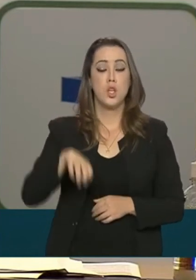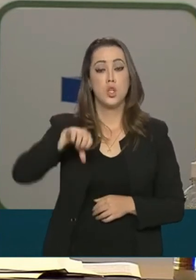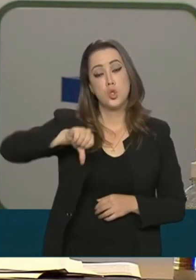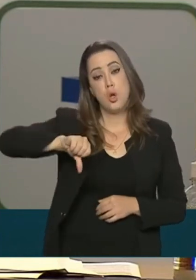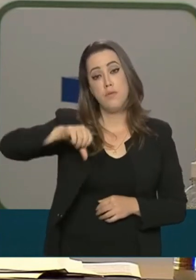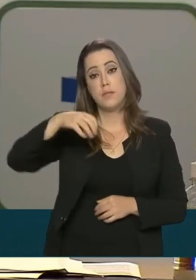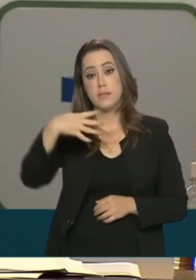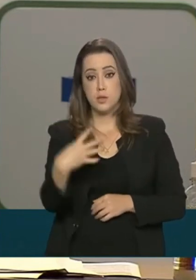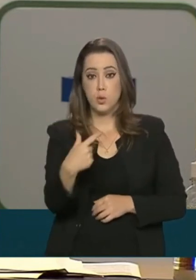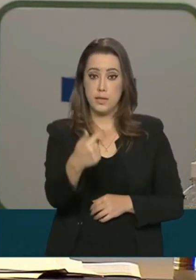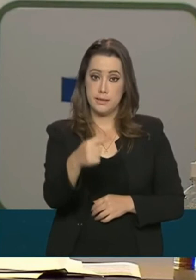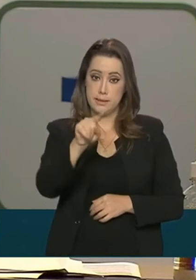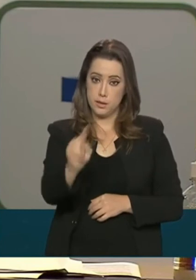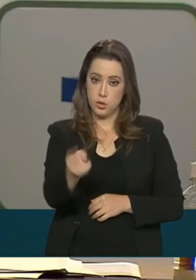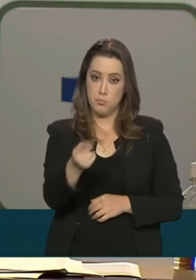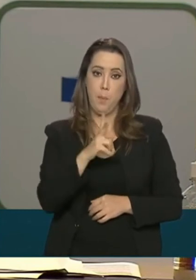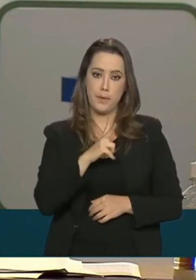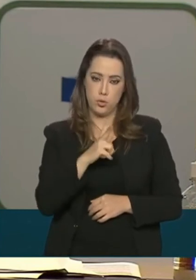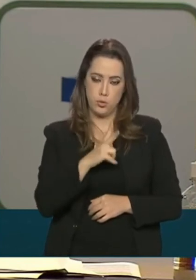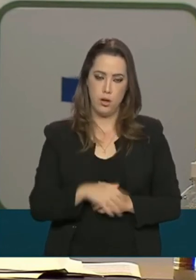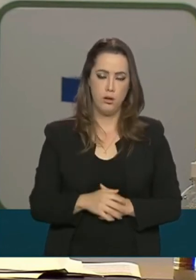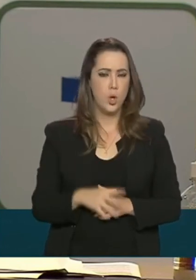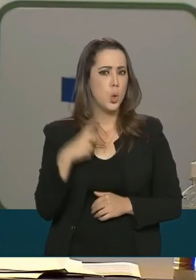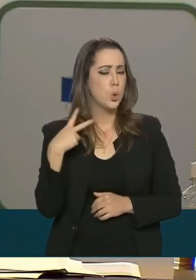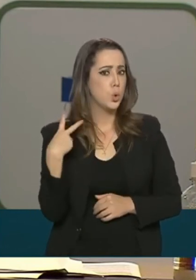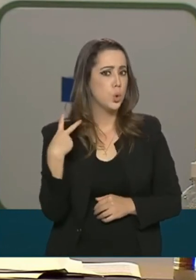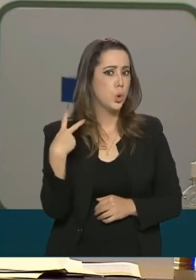947.107 em particulares, o que dá